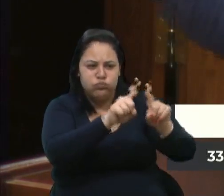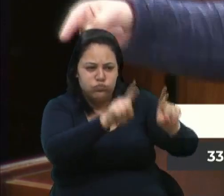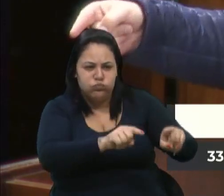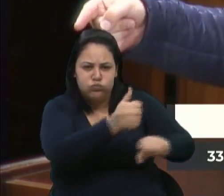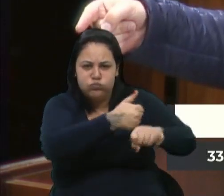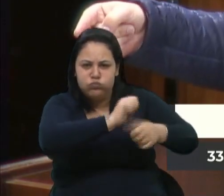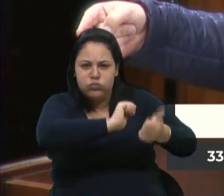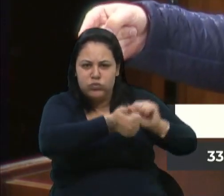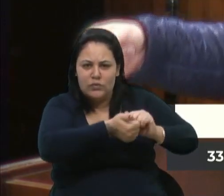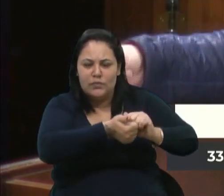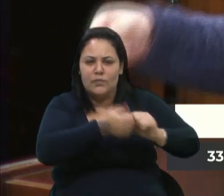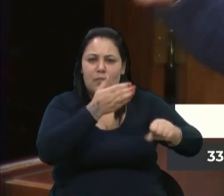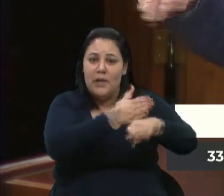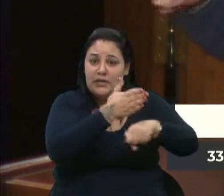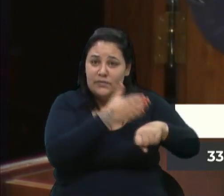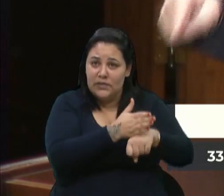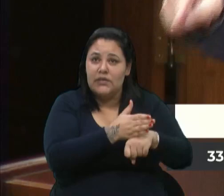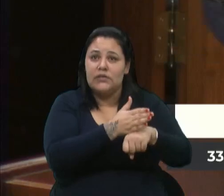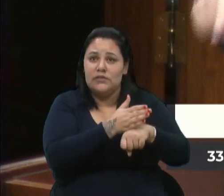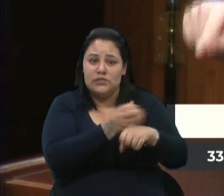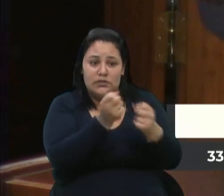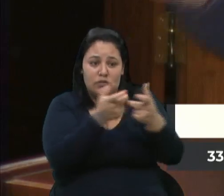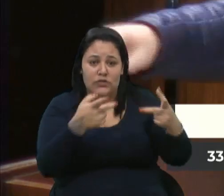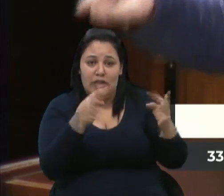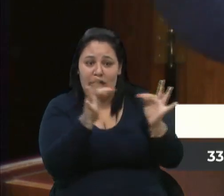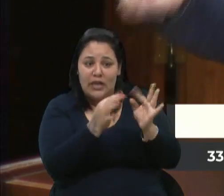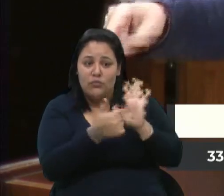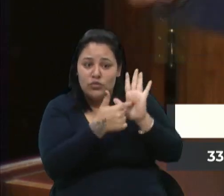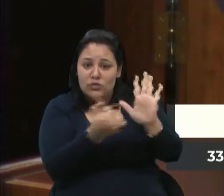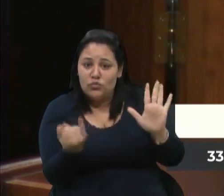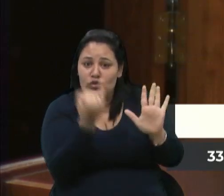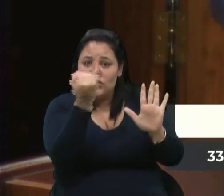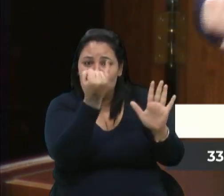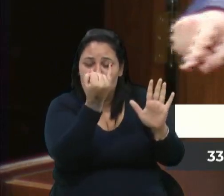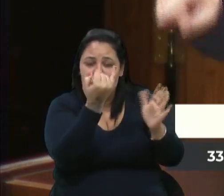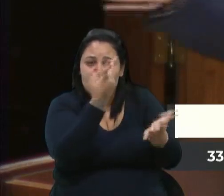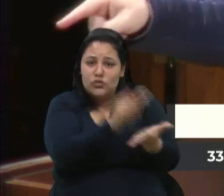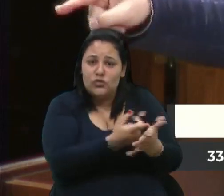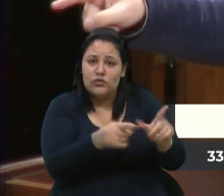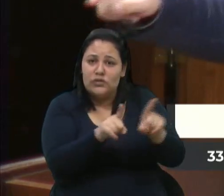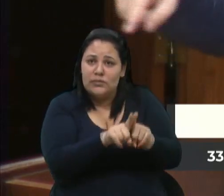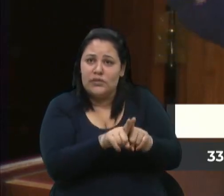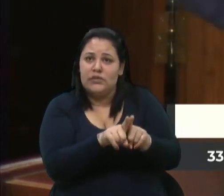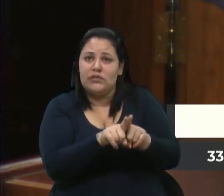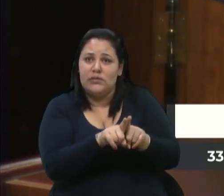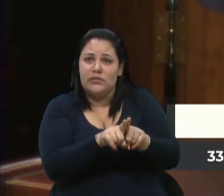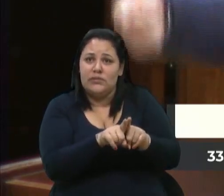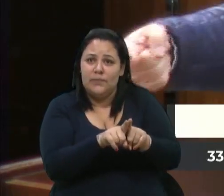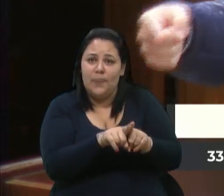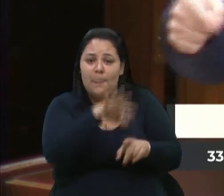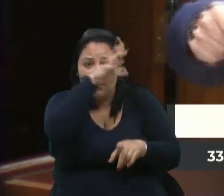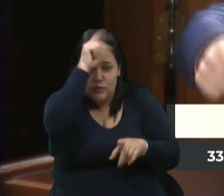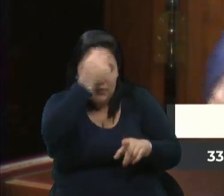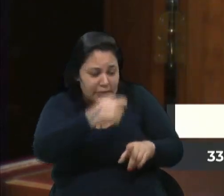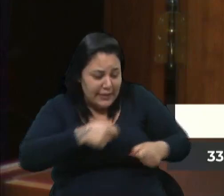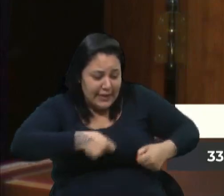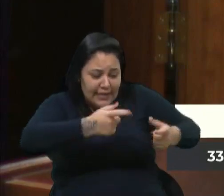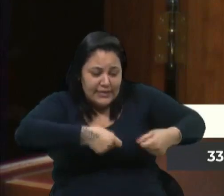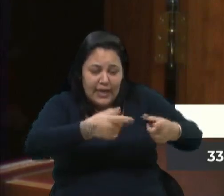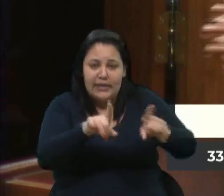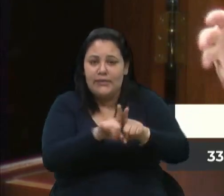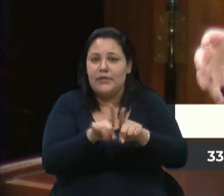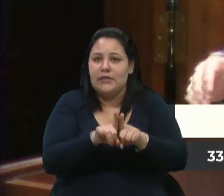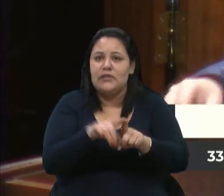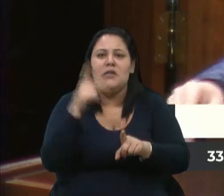câmaras técnicas das licitações para mostrar a importância dos produtos melhores em detrimento daqueles que são péssimos e que o município vai ter que gastar mais lá na frente.